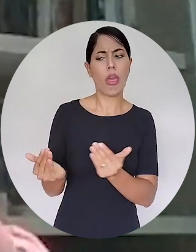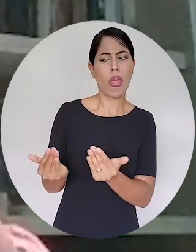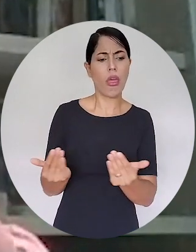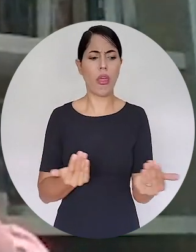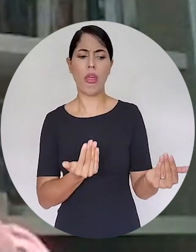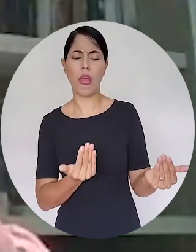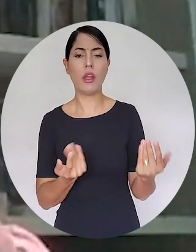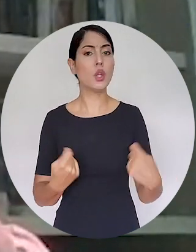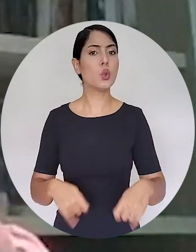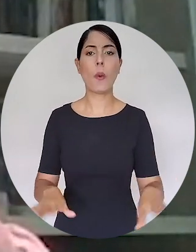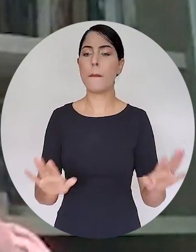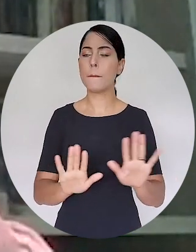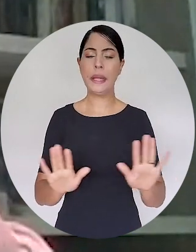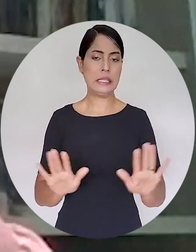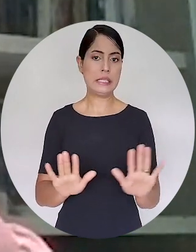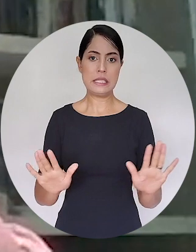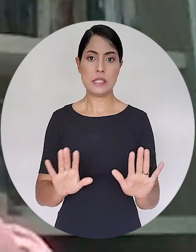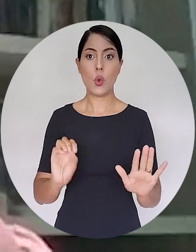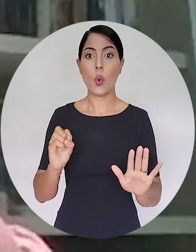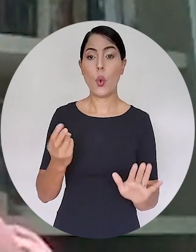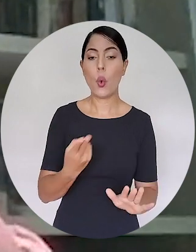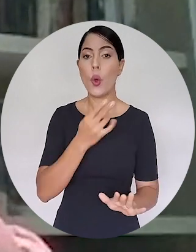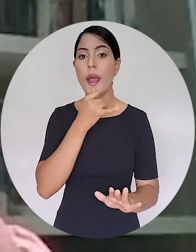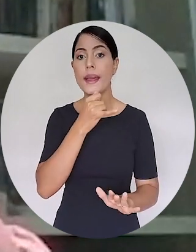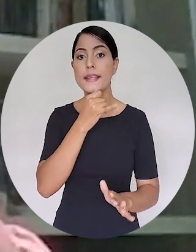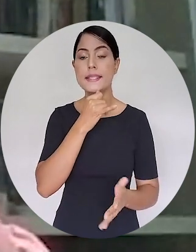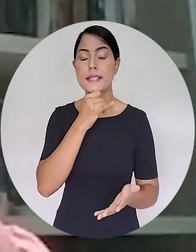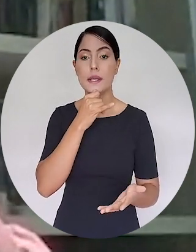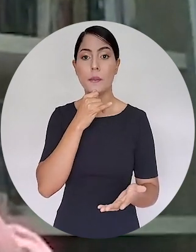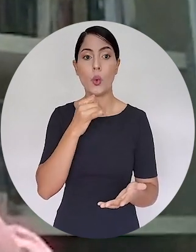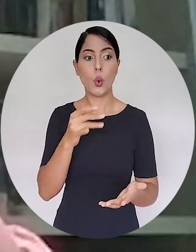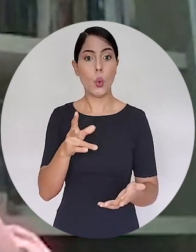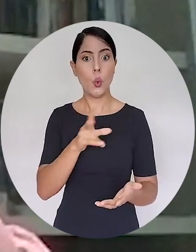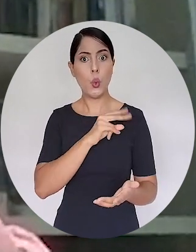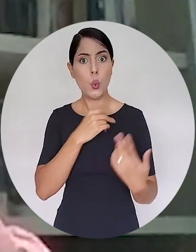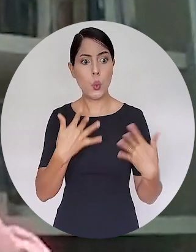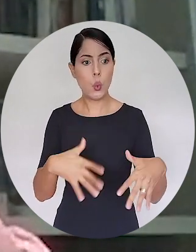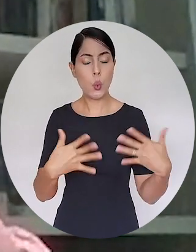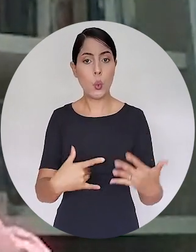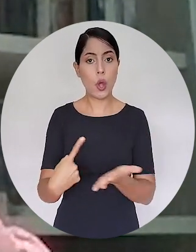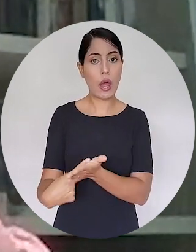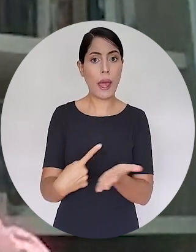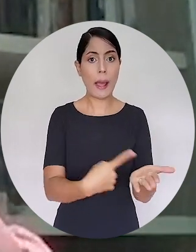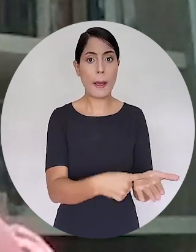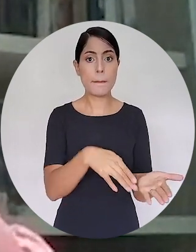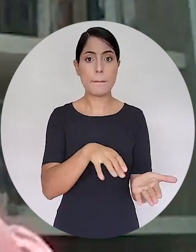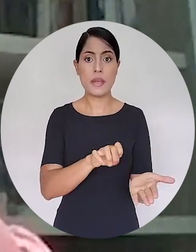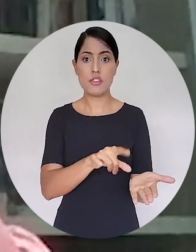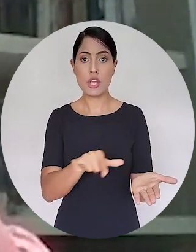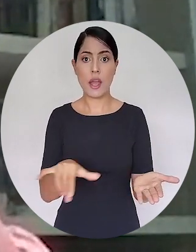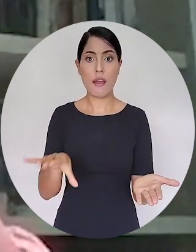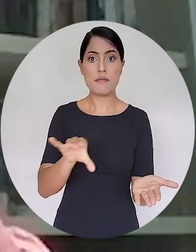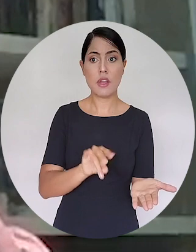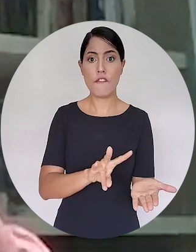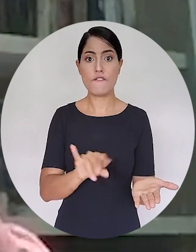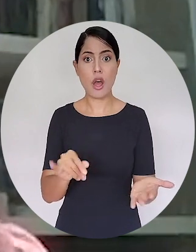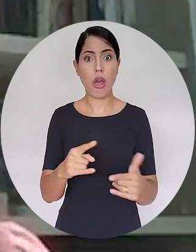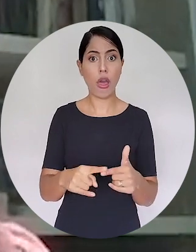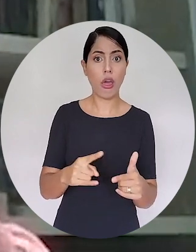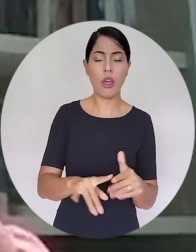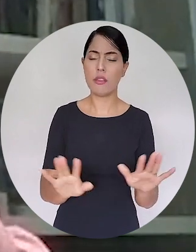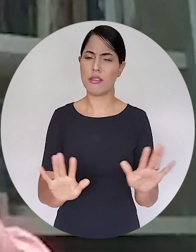de desconfiança ou receio, né, na utilização da mediação, assim como a